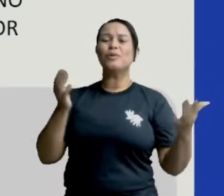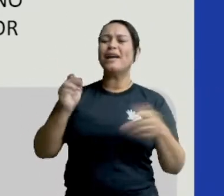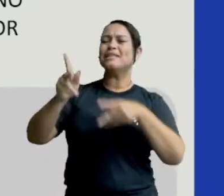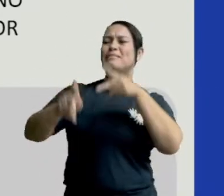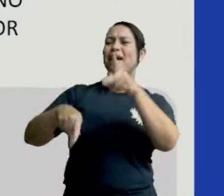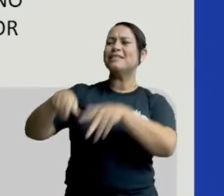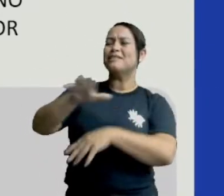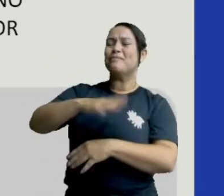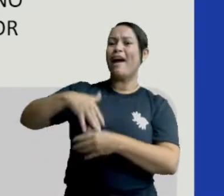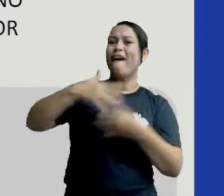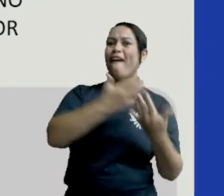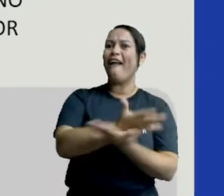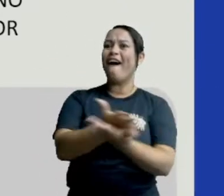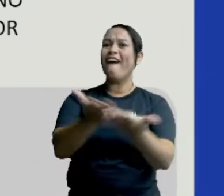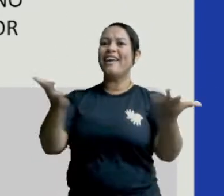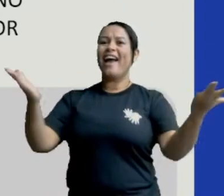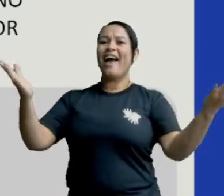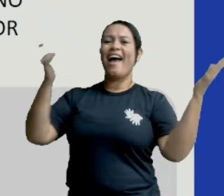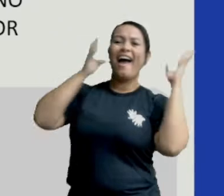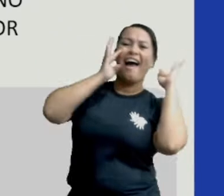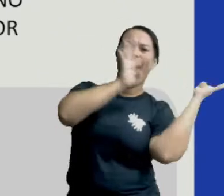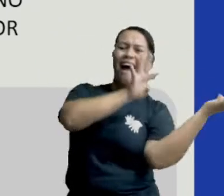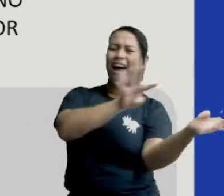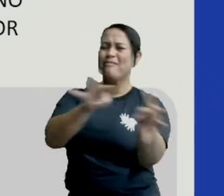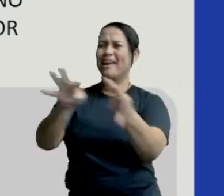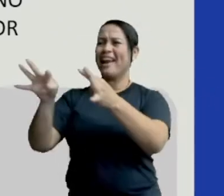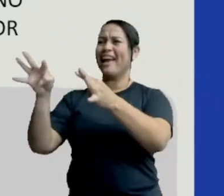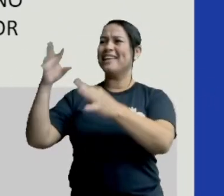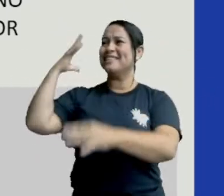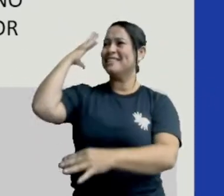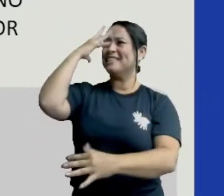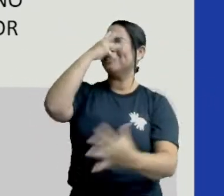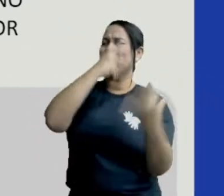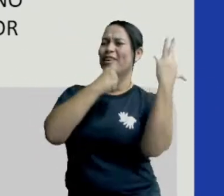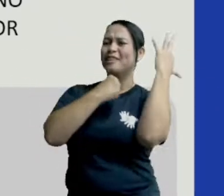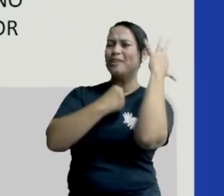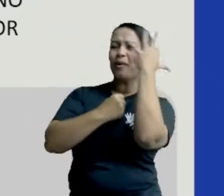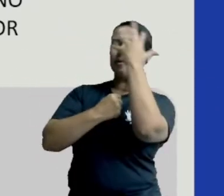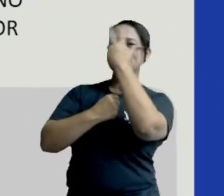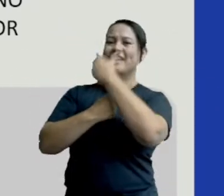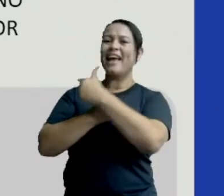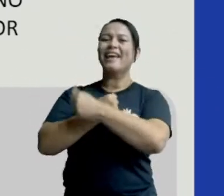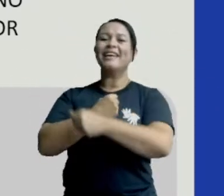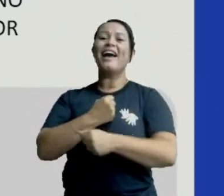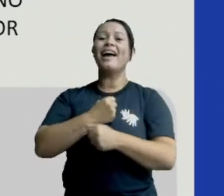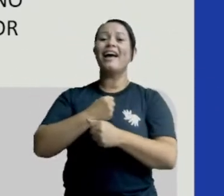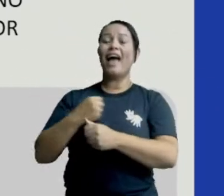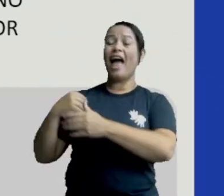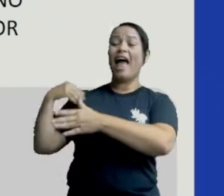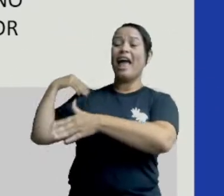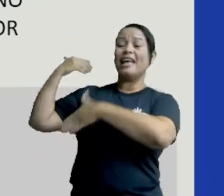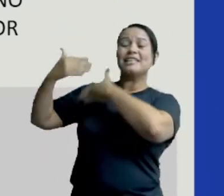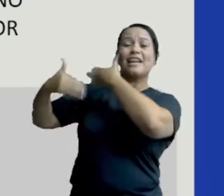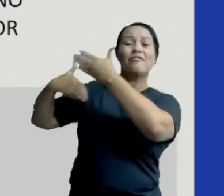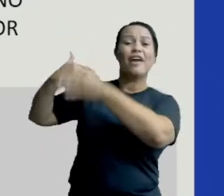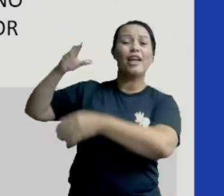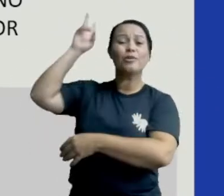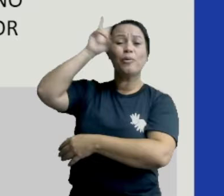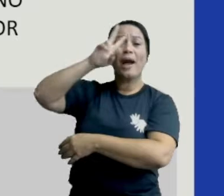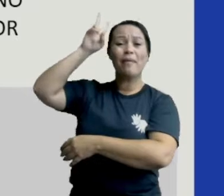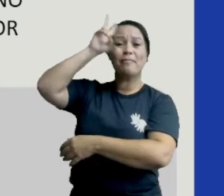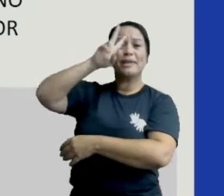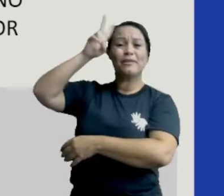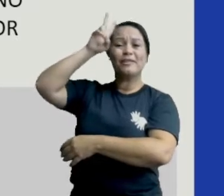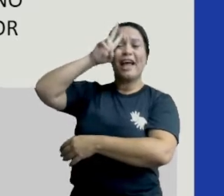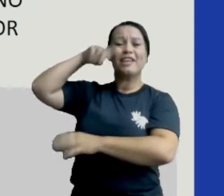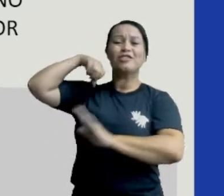as tuas irmãs de maior glória, aparecem visões de sobrancelha,